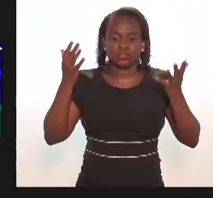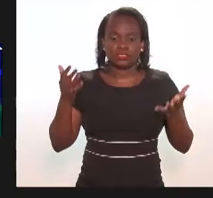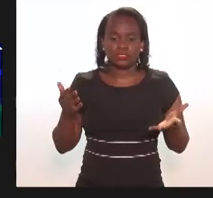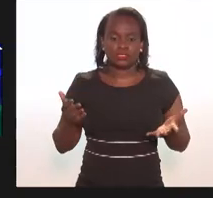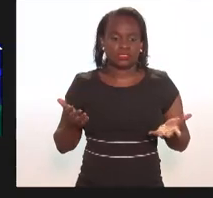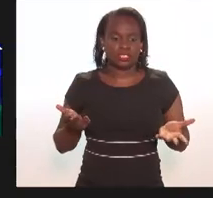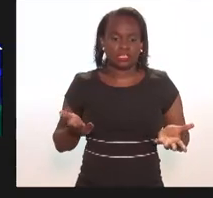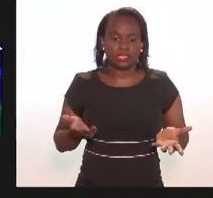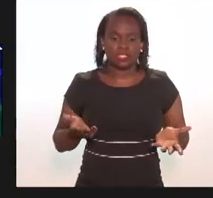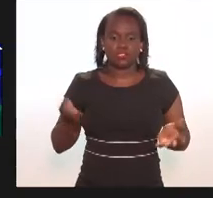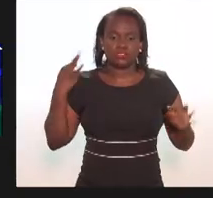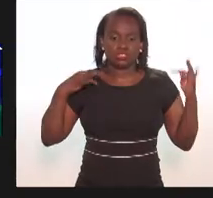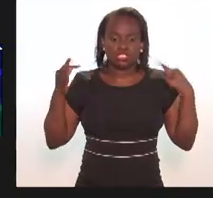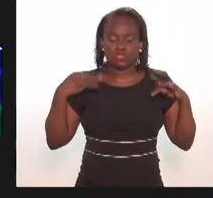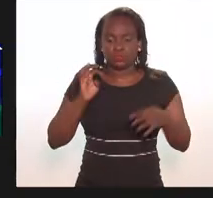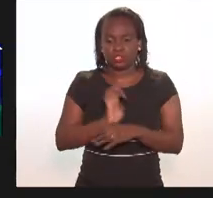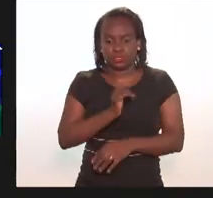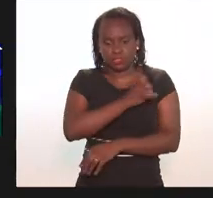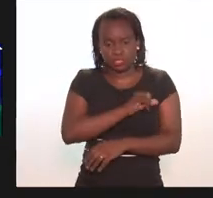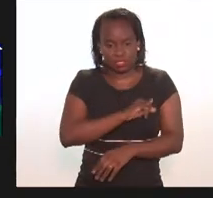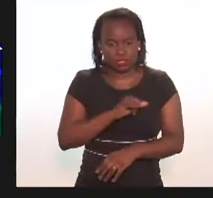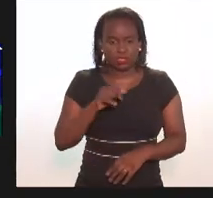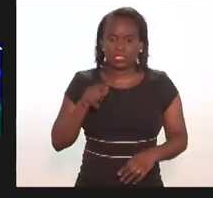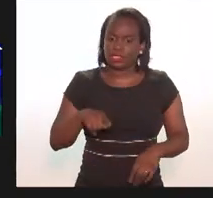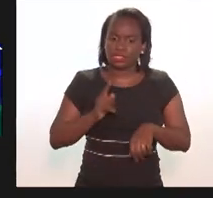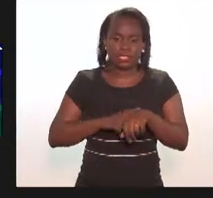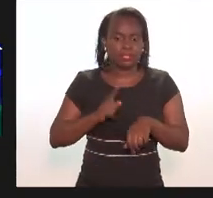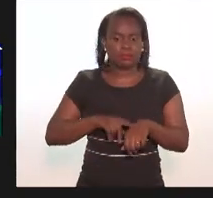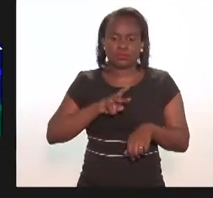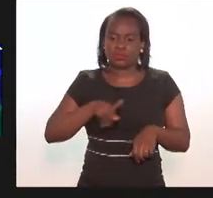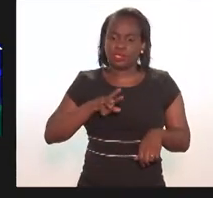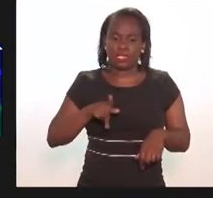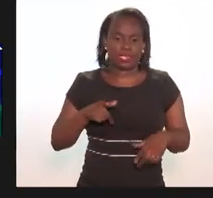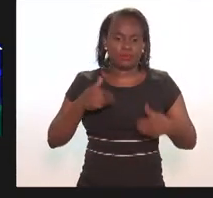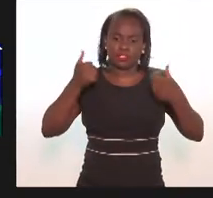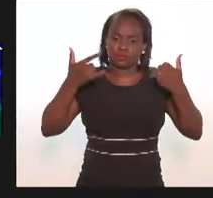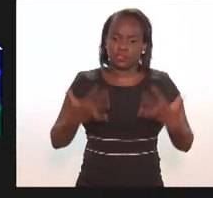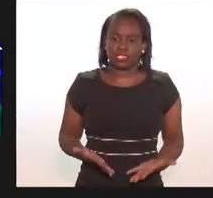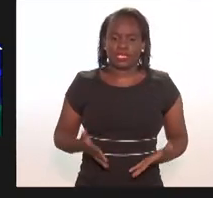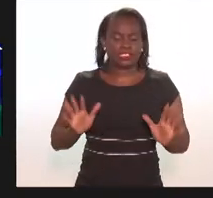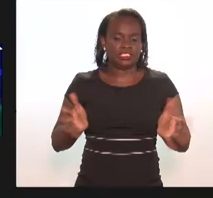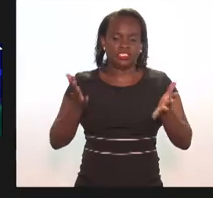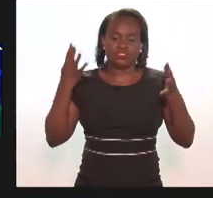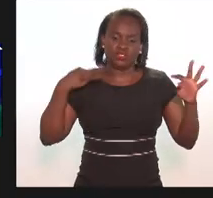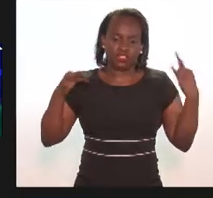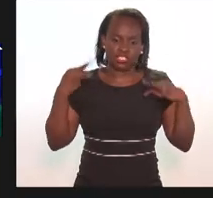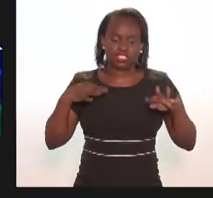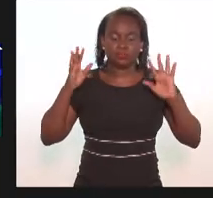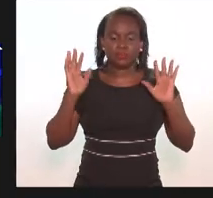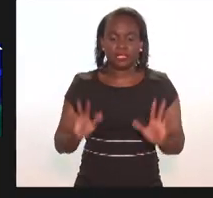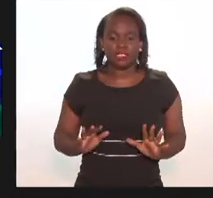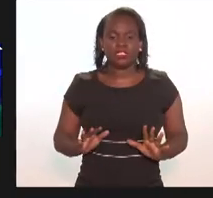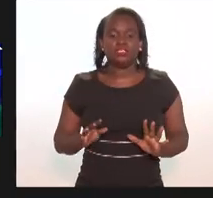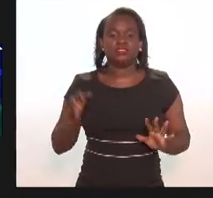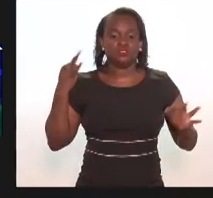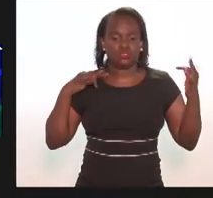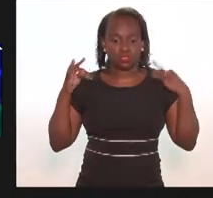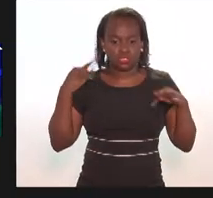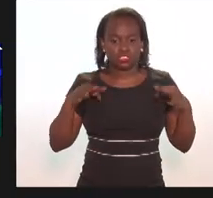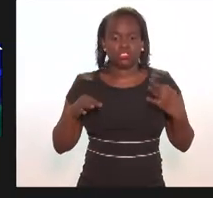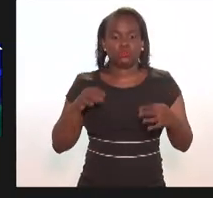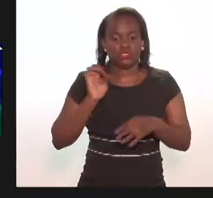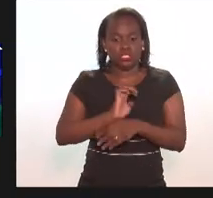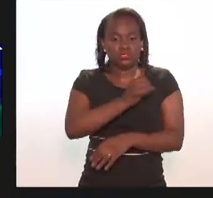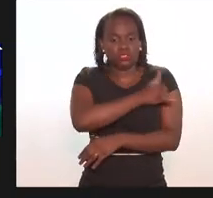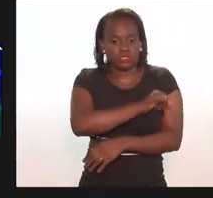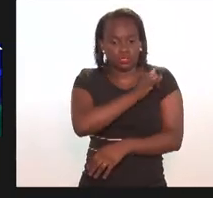né, ao turismo no Estado. Isso não é um momento para se discutir incentivo turístico, mas o turismo no